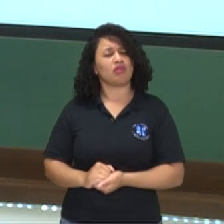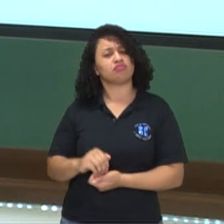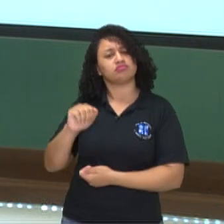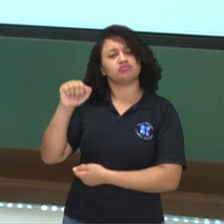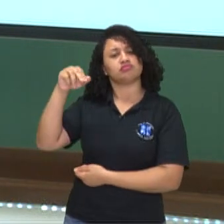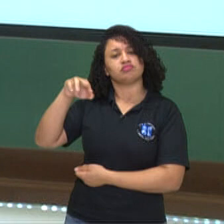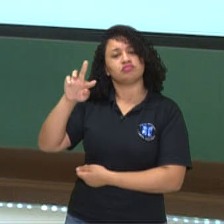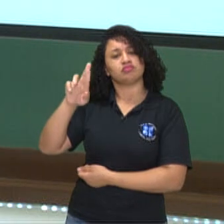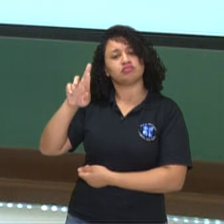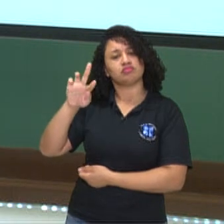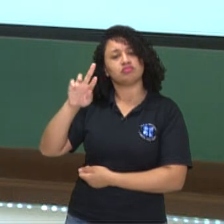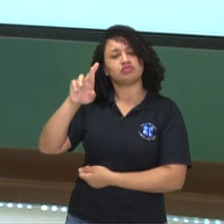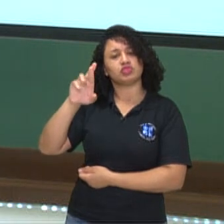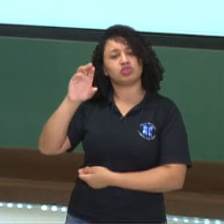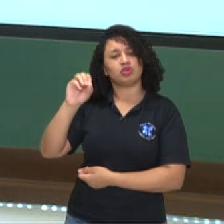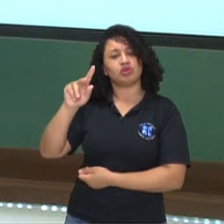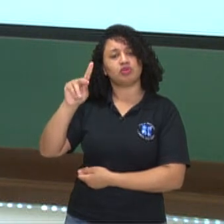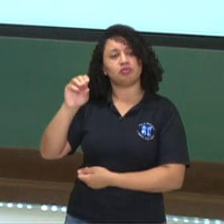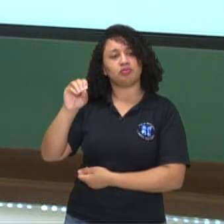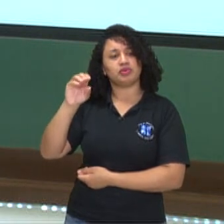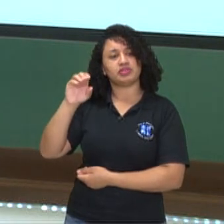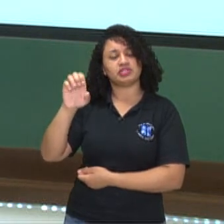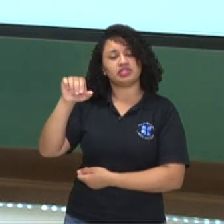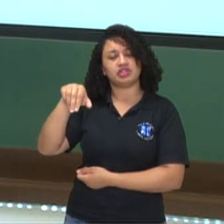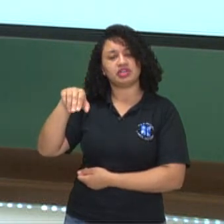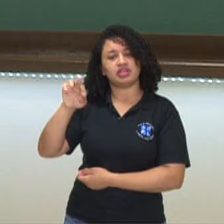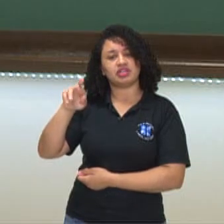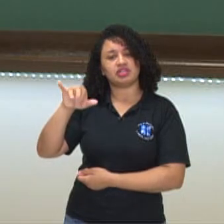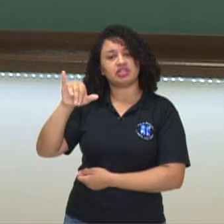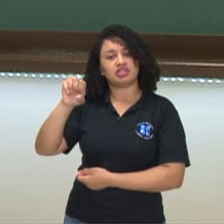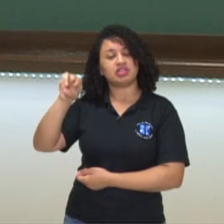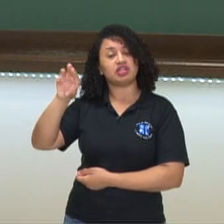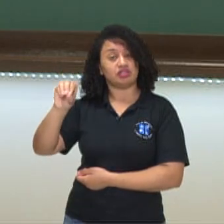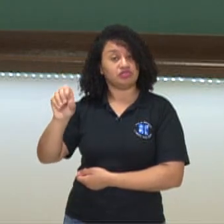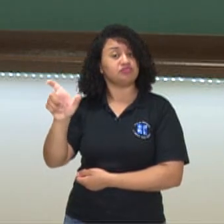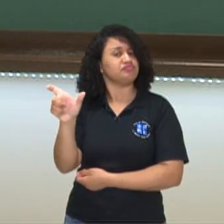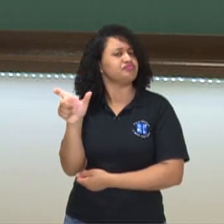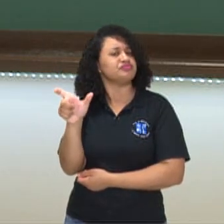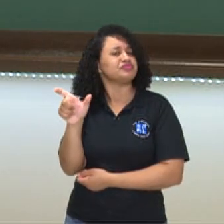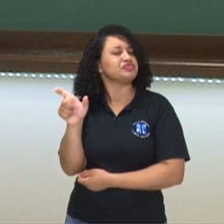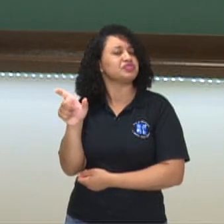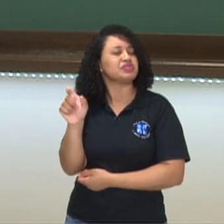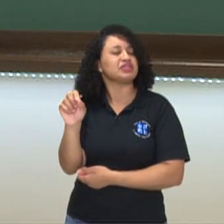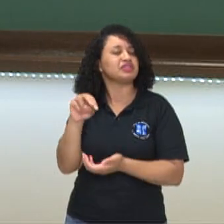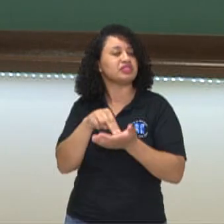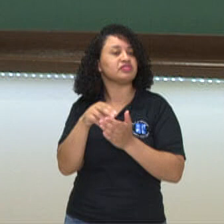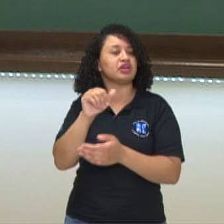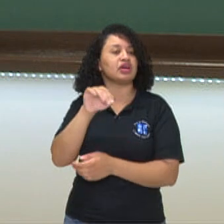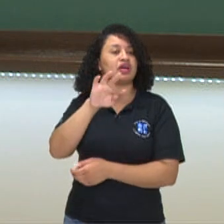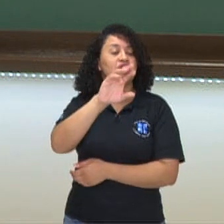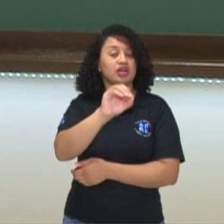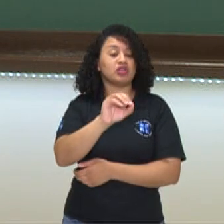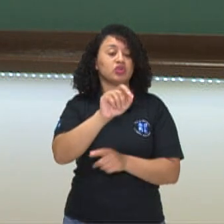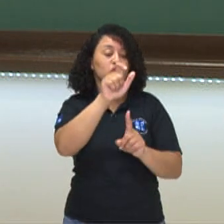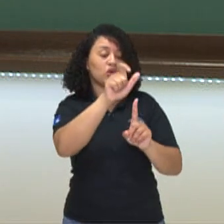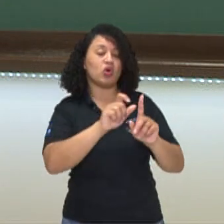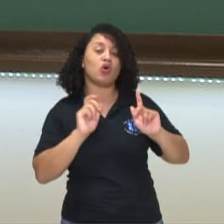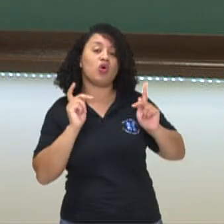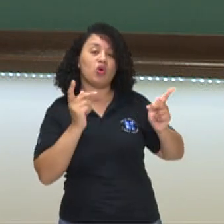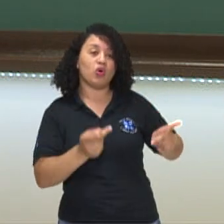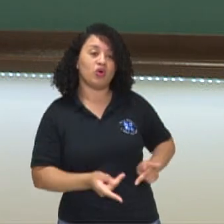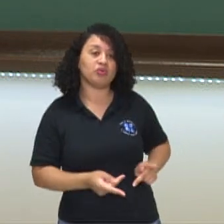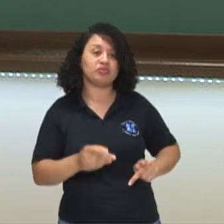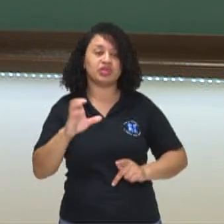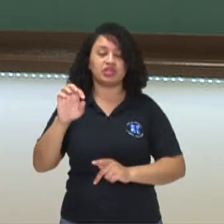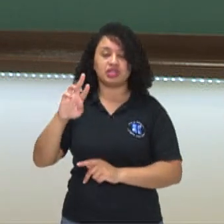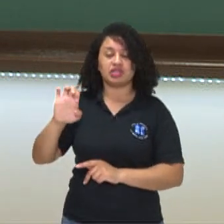Antropocentrismo, olha essa palavra, né? Antropocentrismo. Antropo significa homem e centrismo, centro. Então a